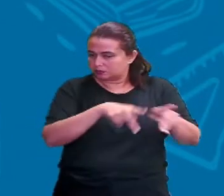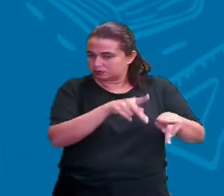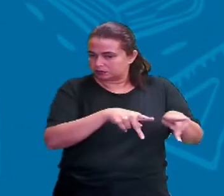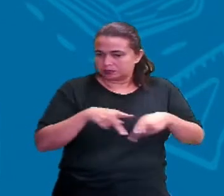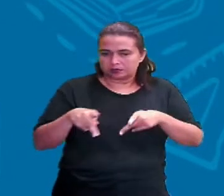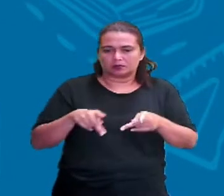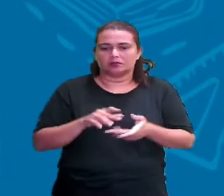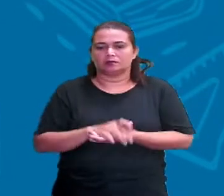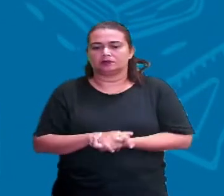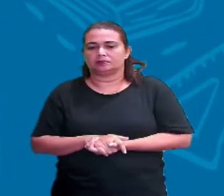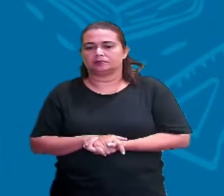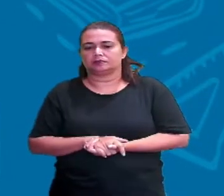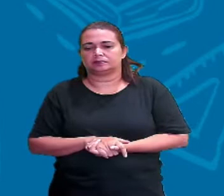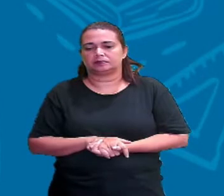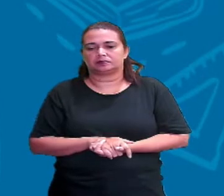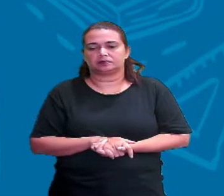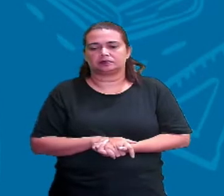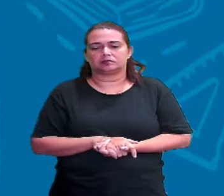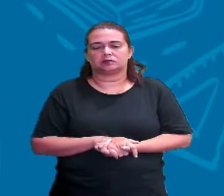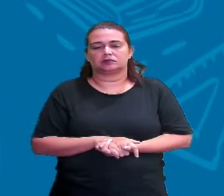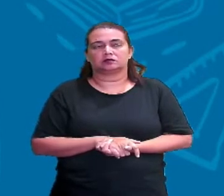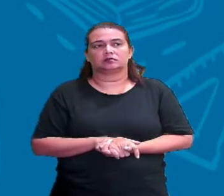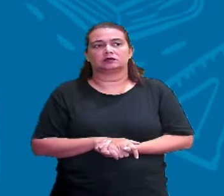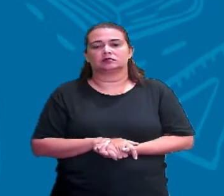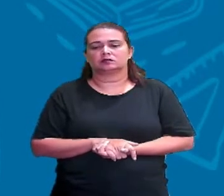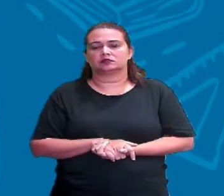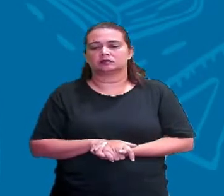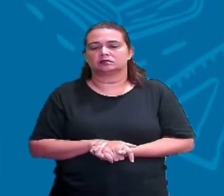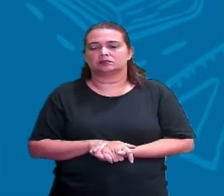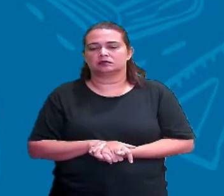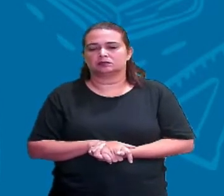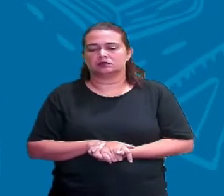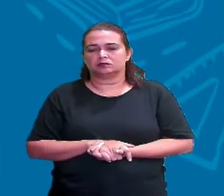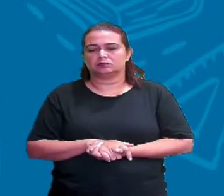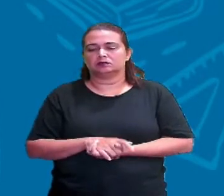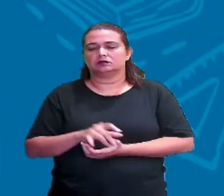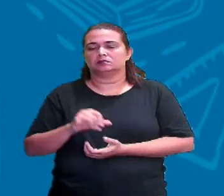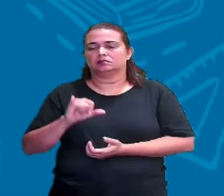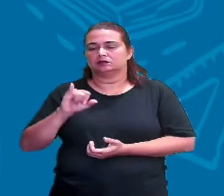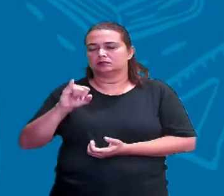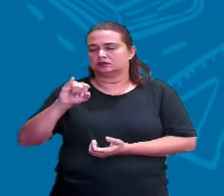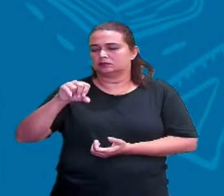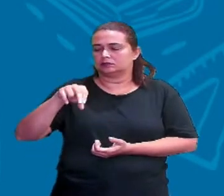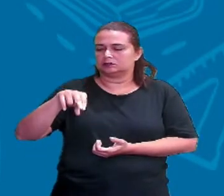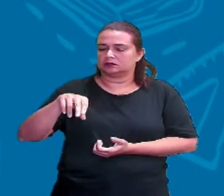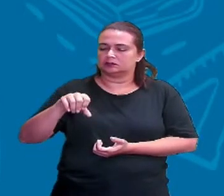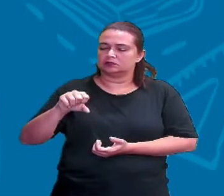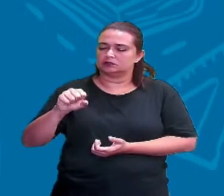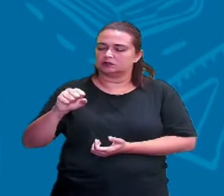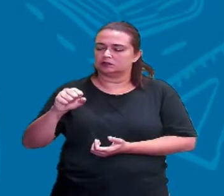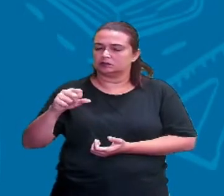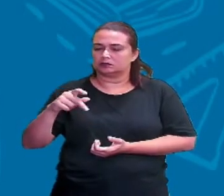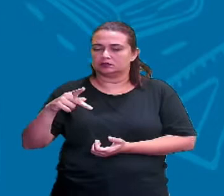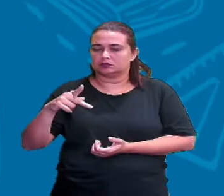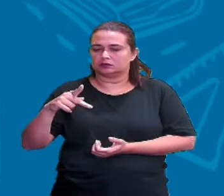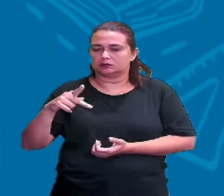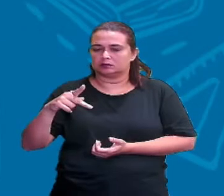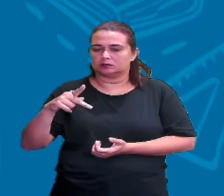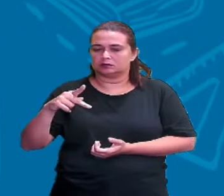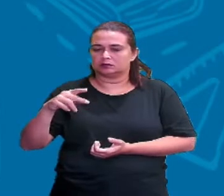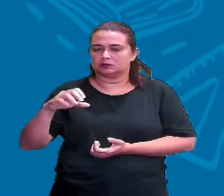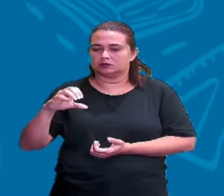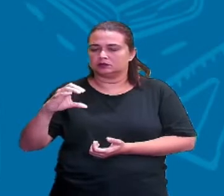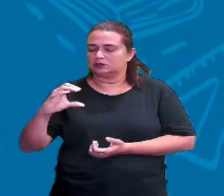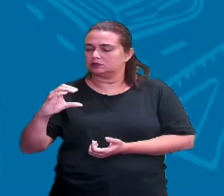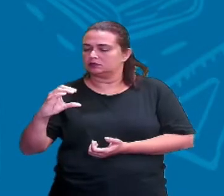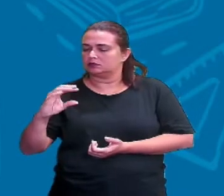é o seguinte, diz aqui, olha, da inspectoria de higiene. Né? Veja que tem um C ali na